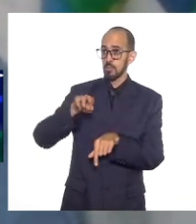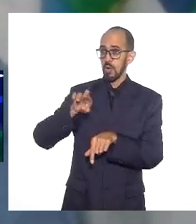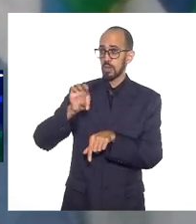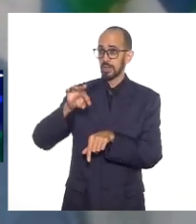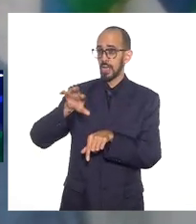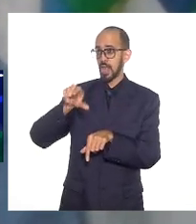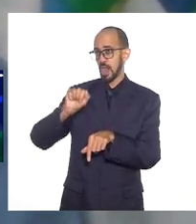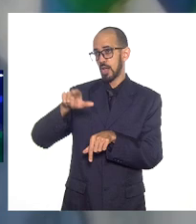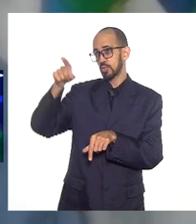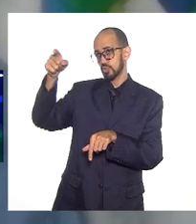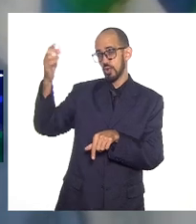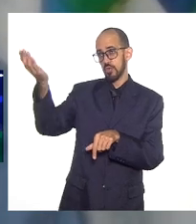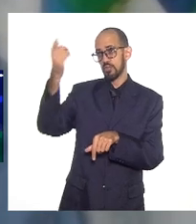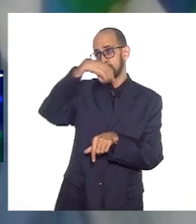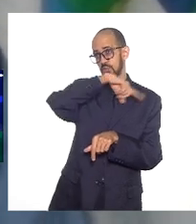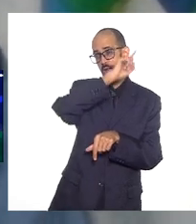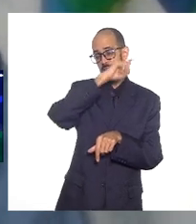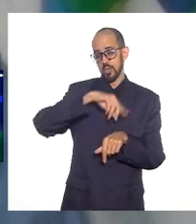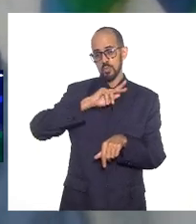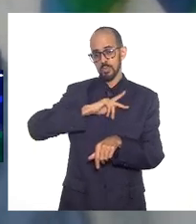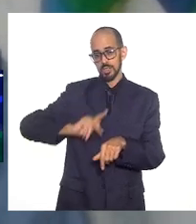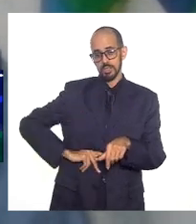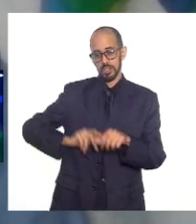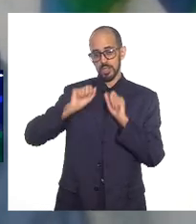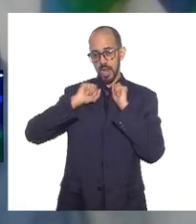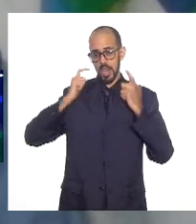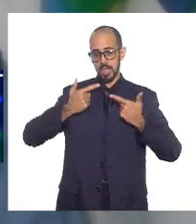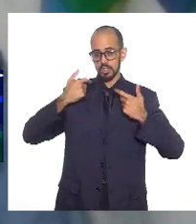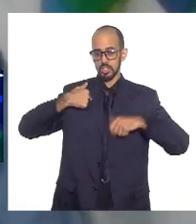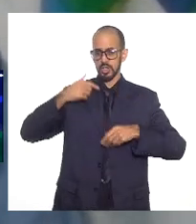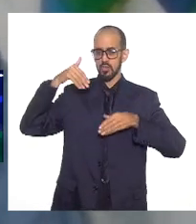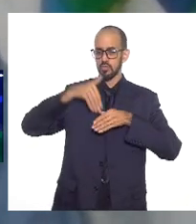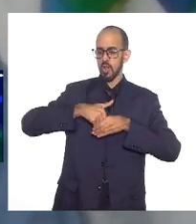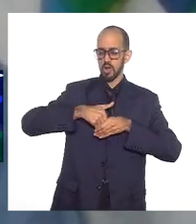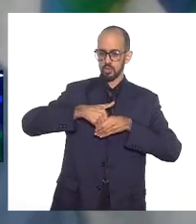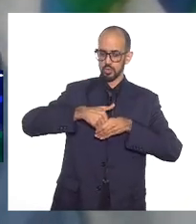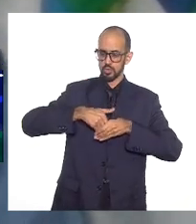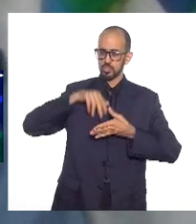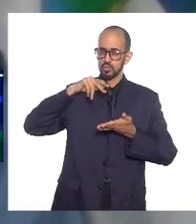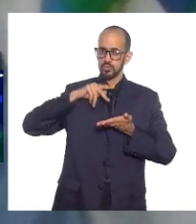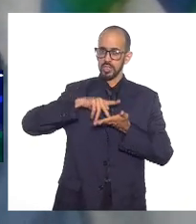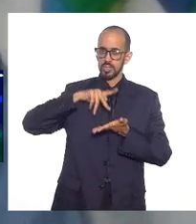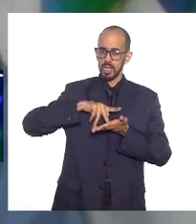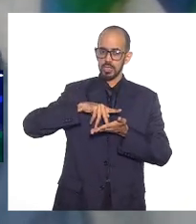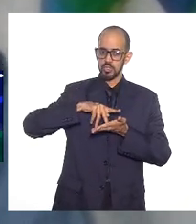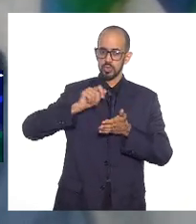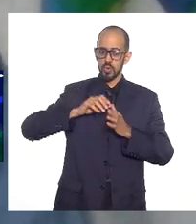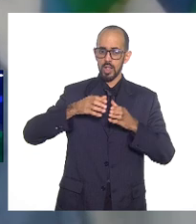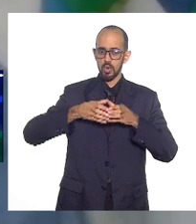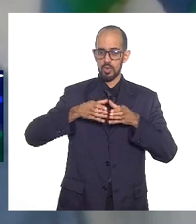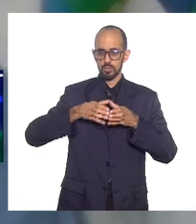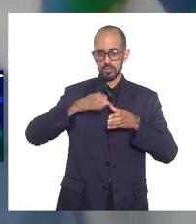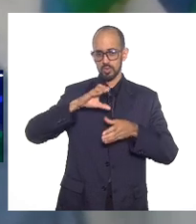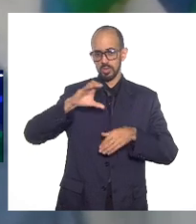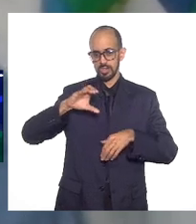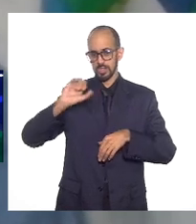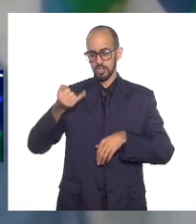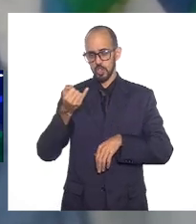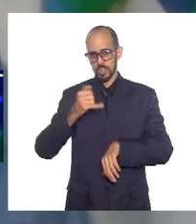estar lá com o presidente da Alerj. Eu voto com, efetivamente com a comissão, com a CCJ.